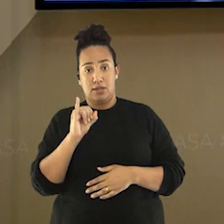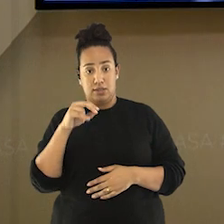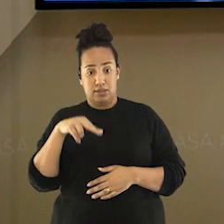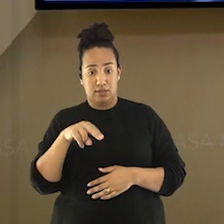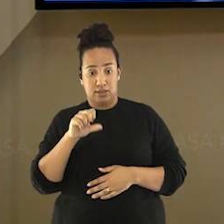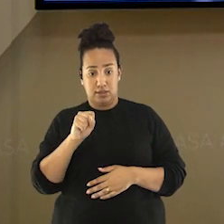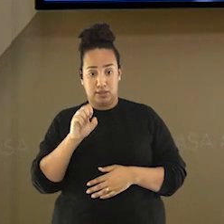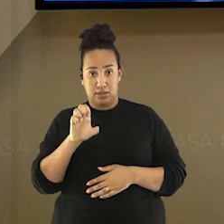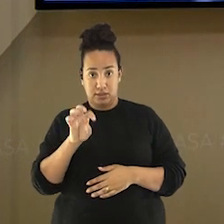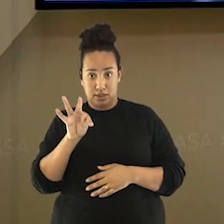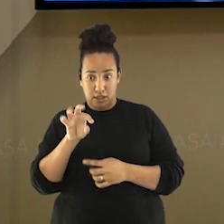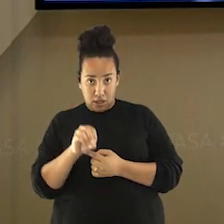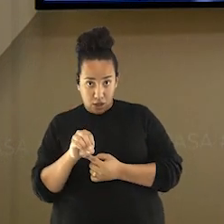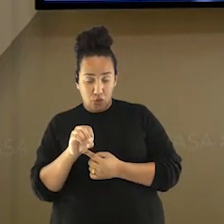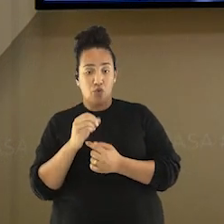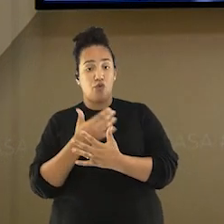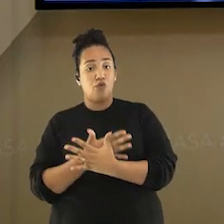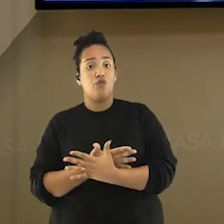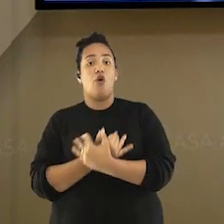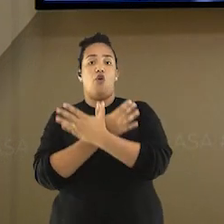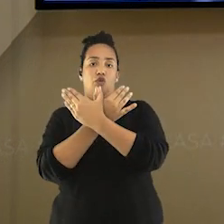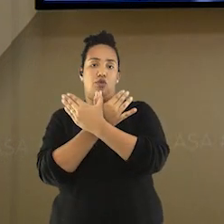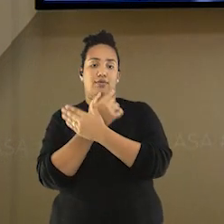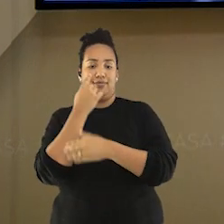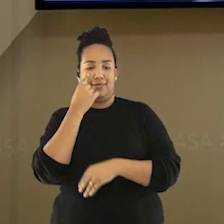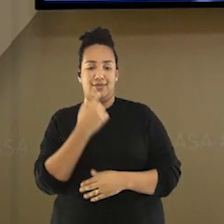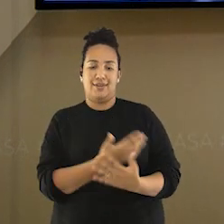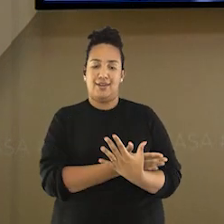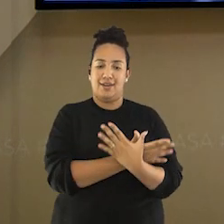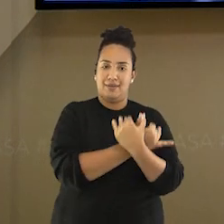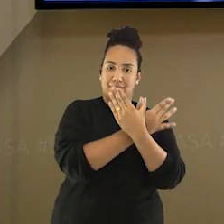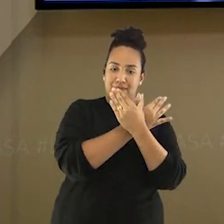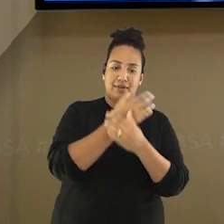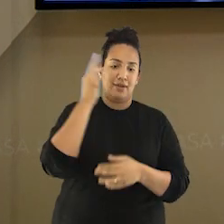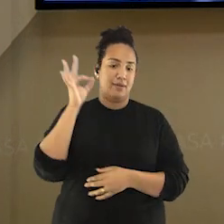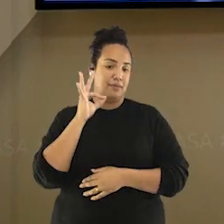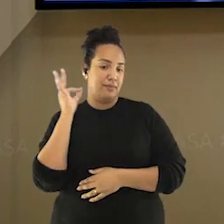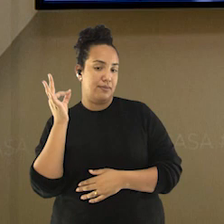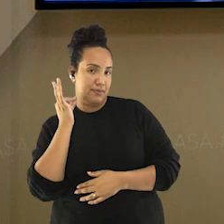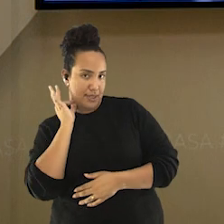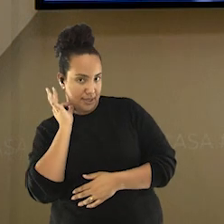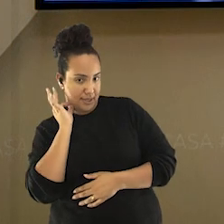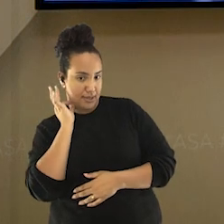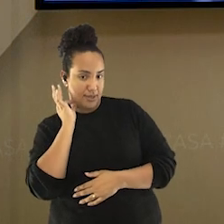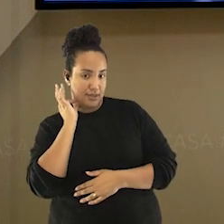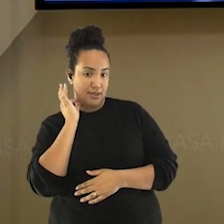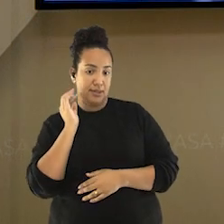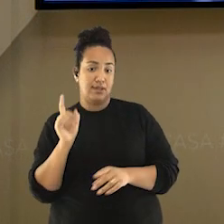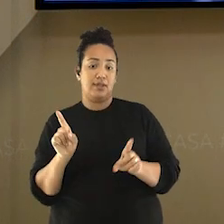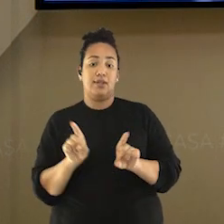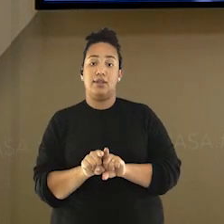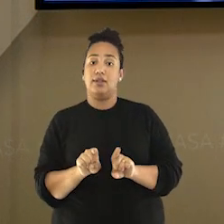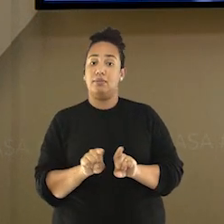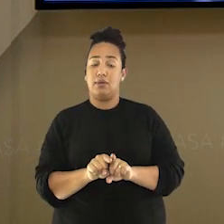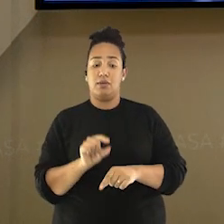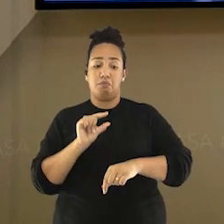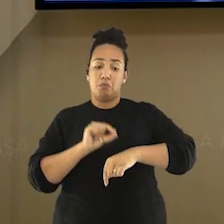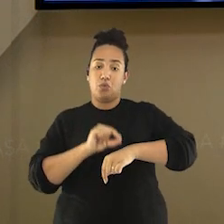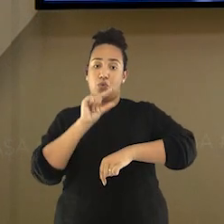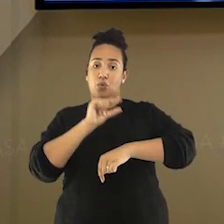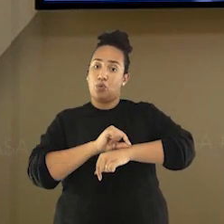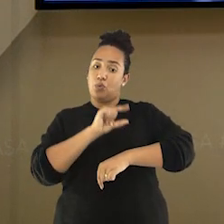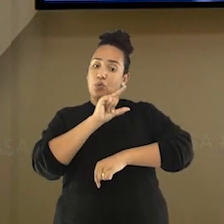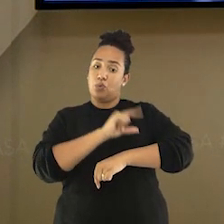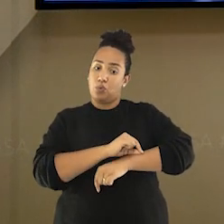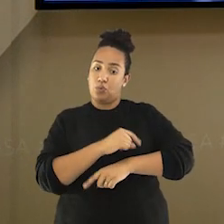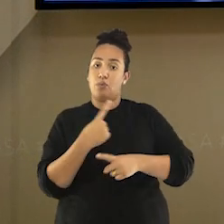que voam, certo? Então, a gente já garante ali que a abelha e a borboleta são. E aí a gente acrescenta a pulga, porque a pulga